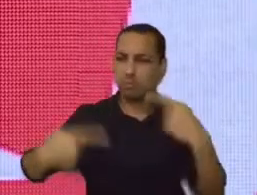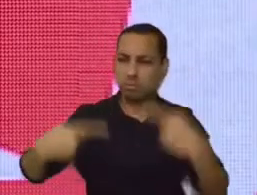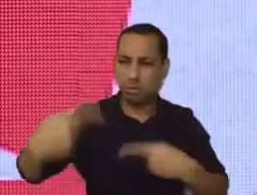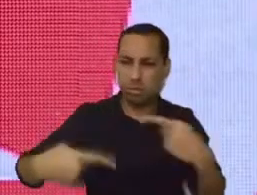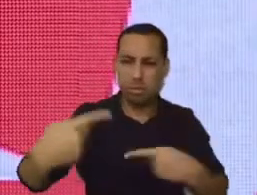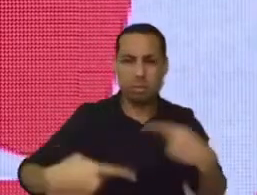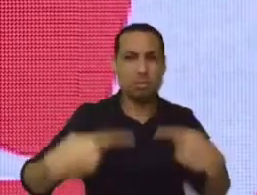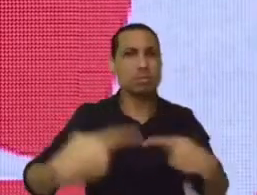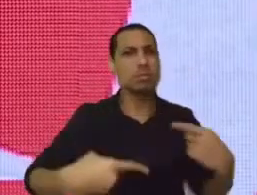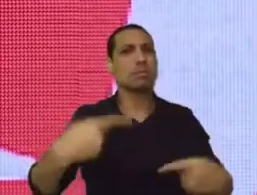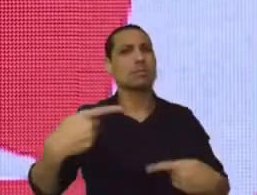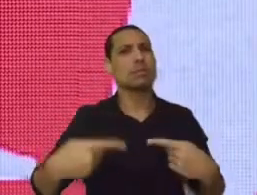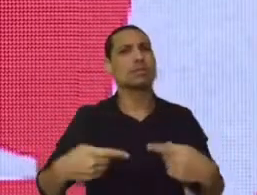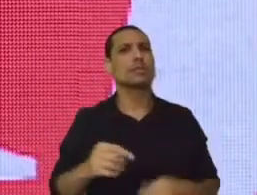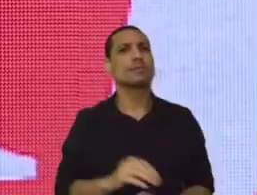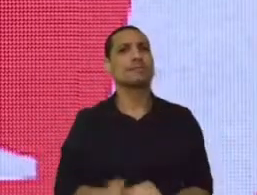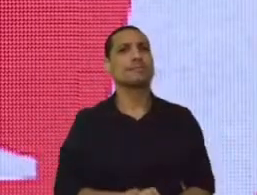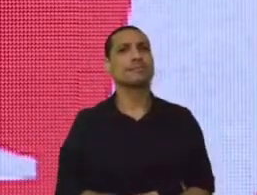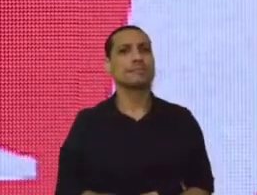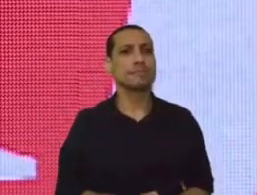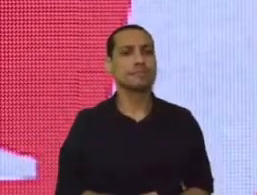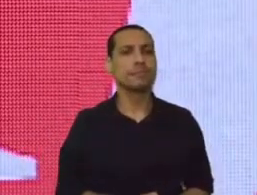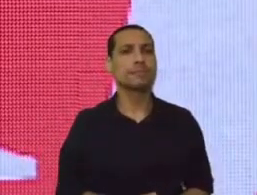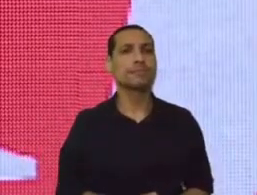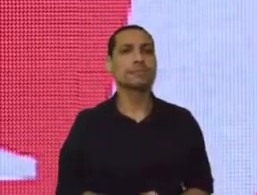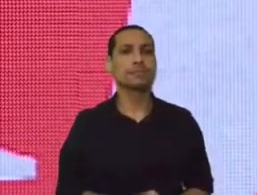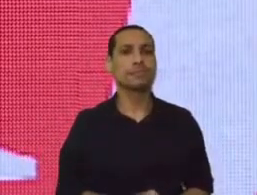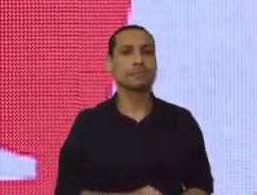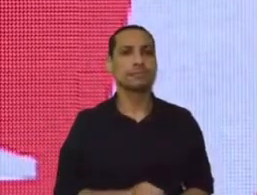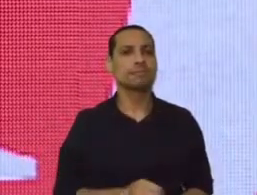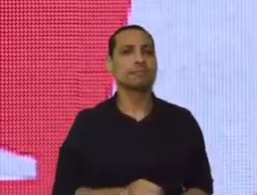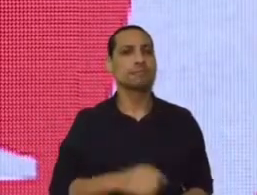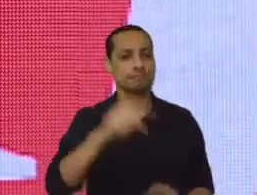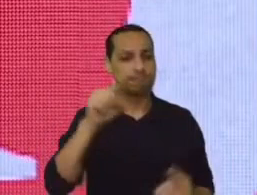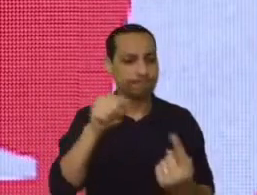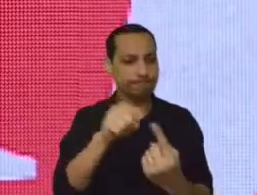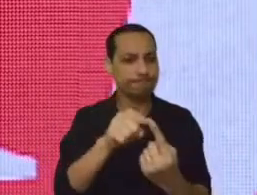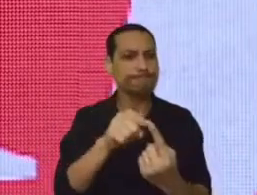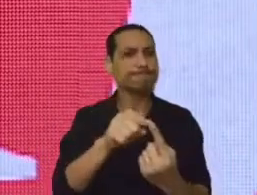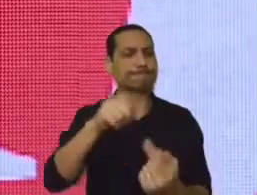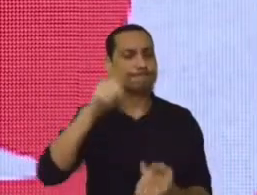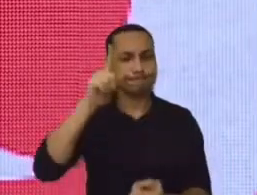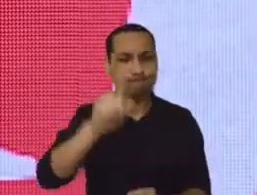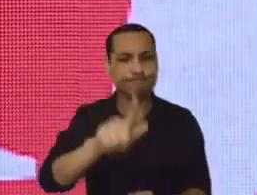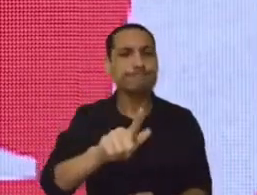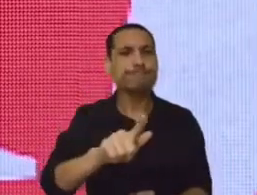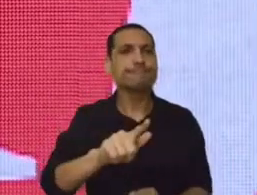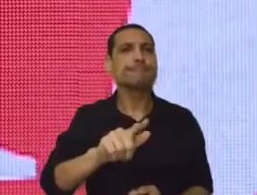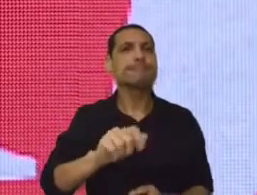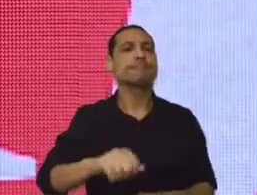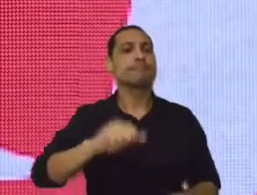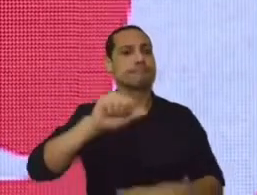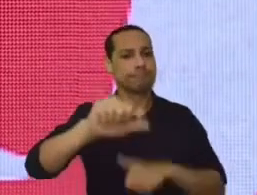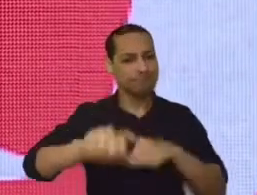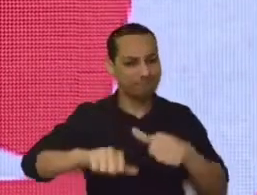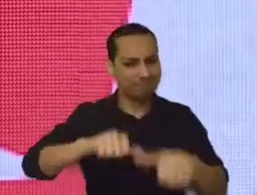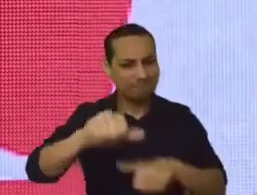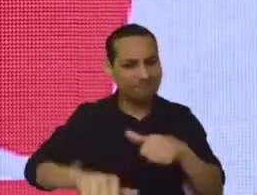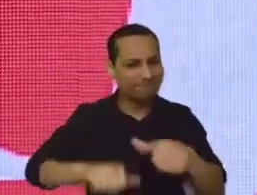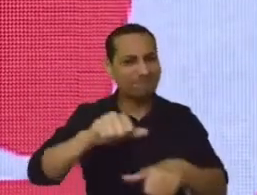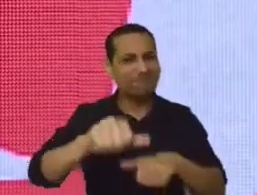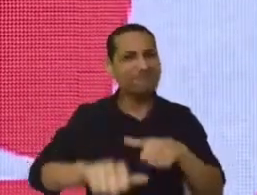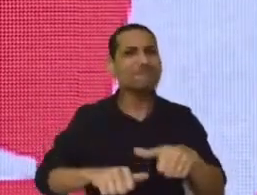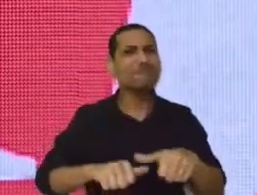cumprir de maneira exemplar esse papel. Então, a mudança da nossa estrutura será